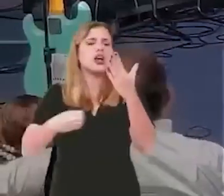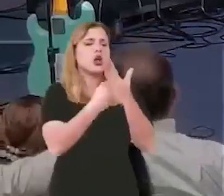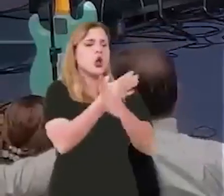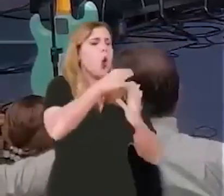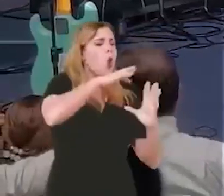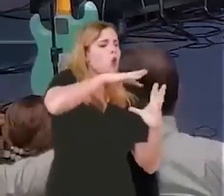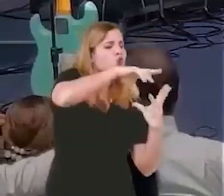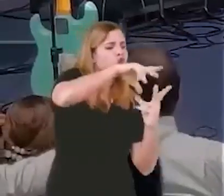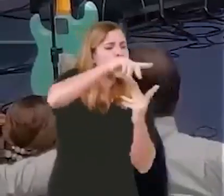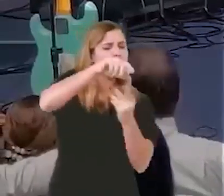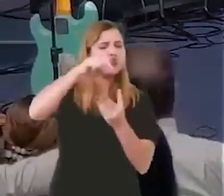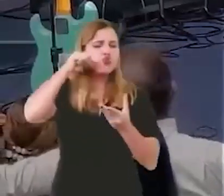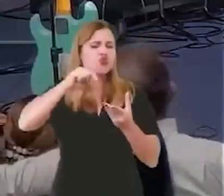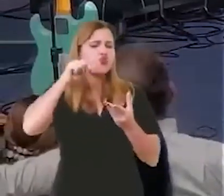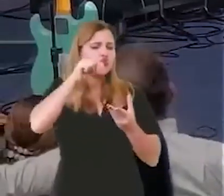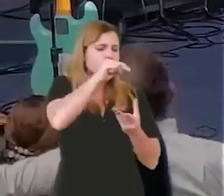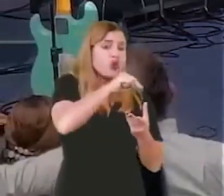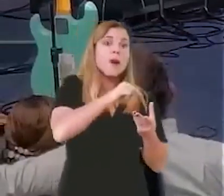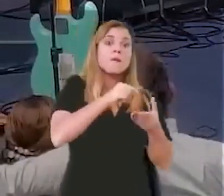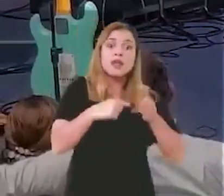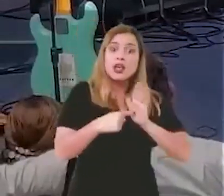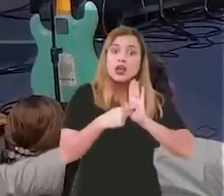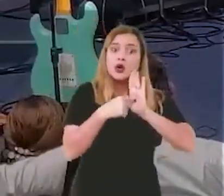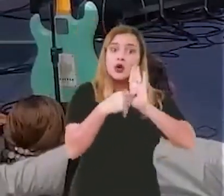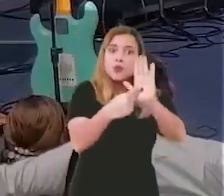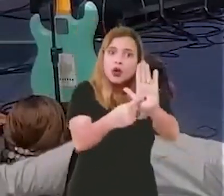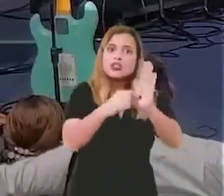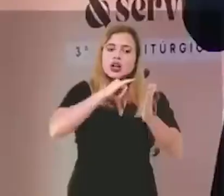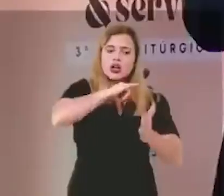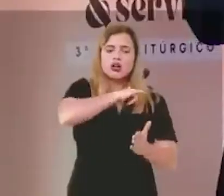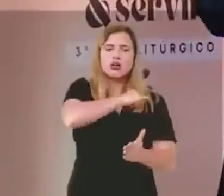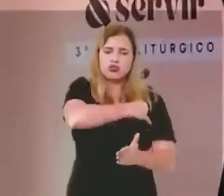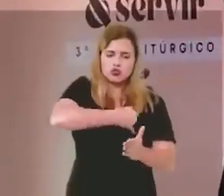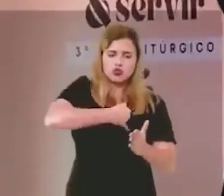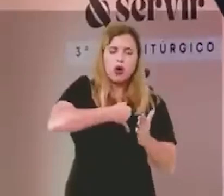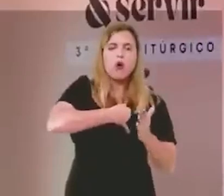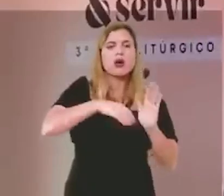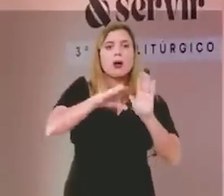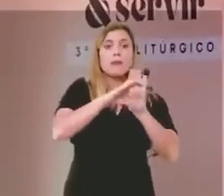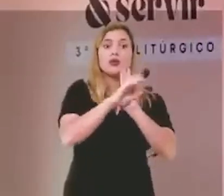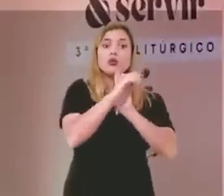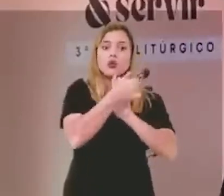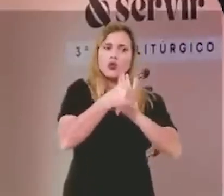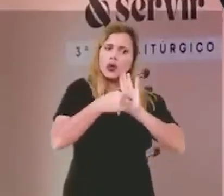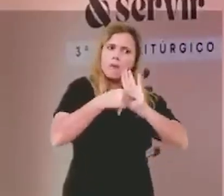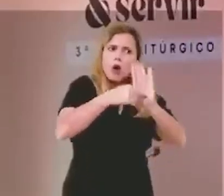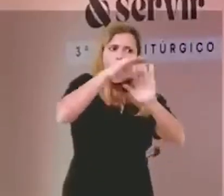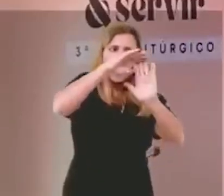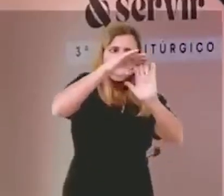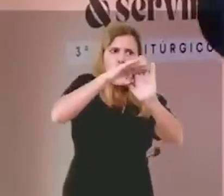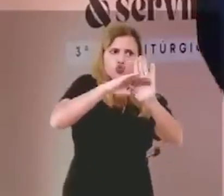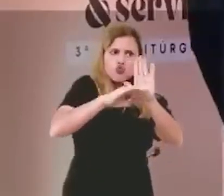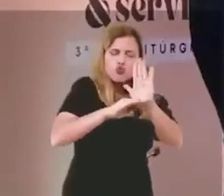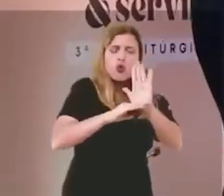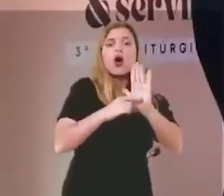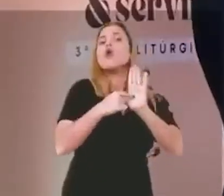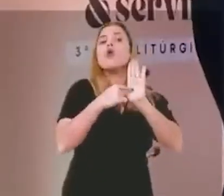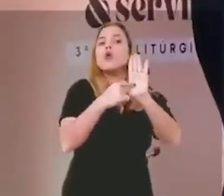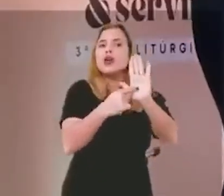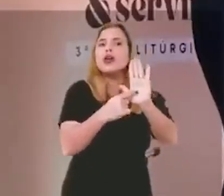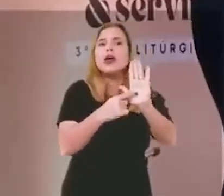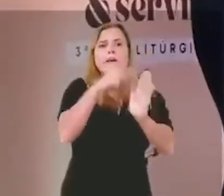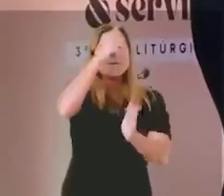esse versículo reprova também a ideia de que o mundo é resultado de uma evolução de milhões e milhões e milhões de anos.